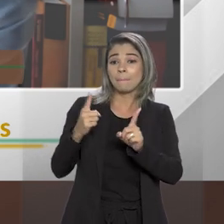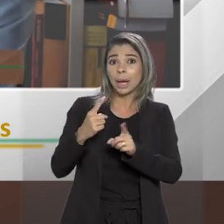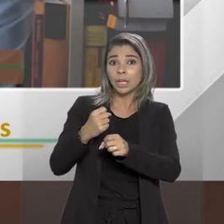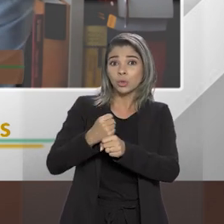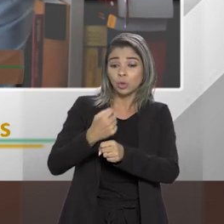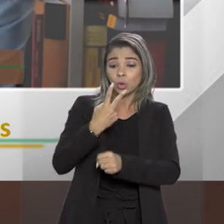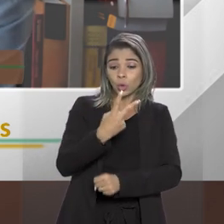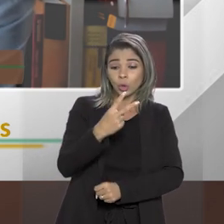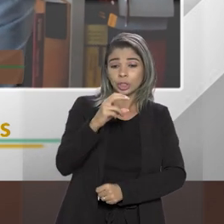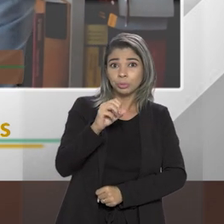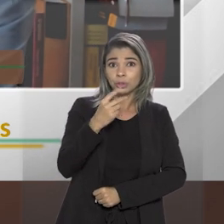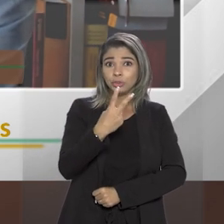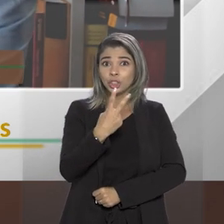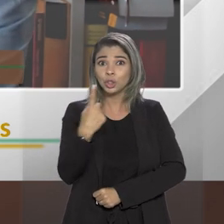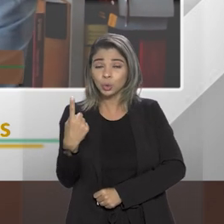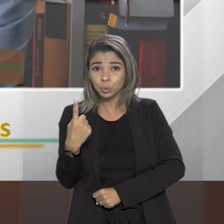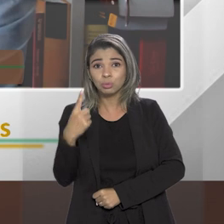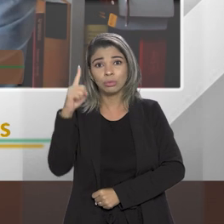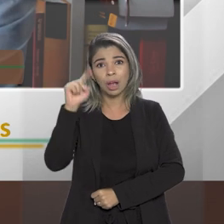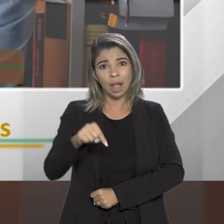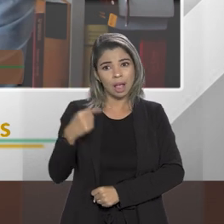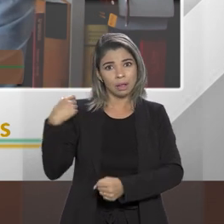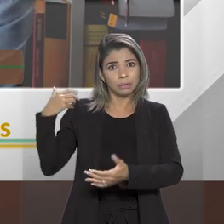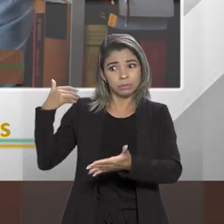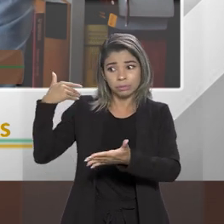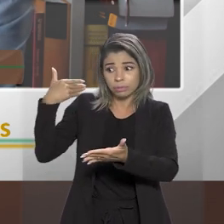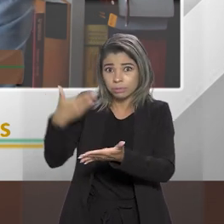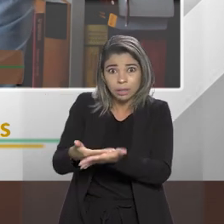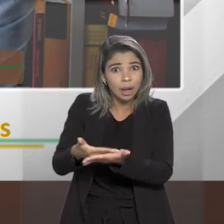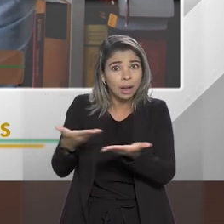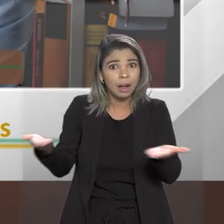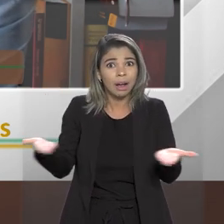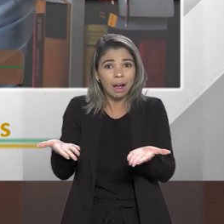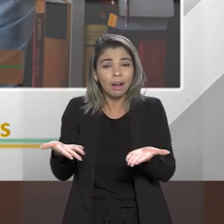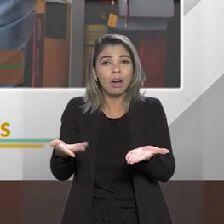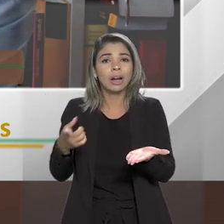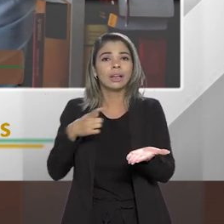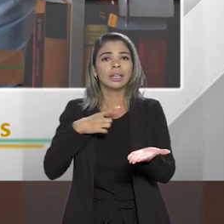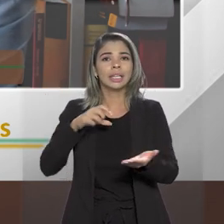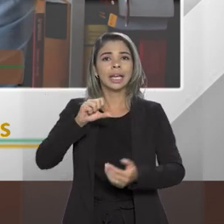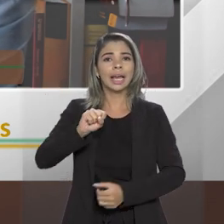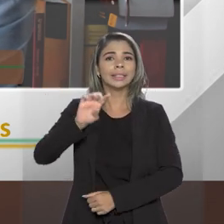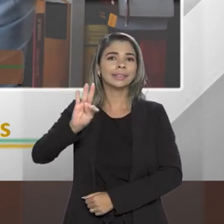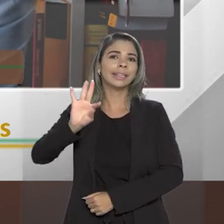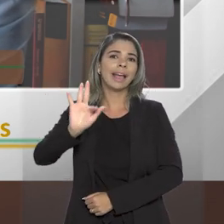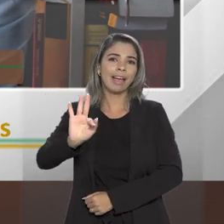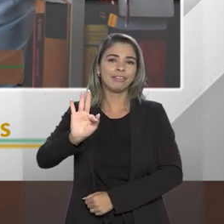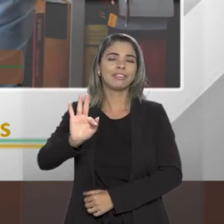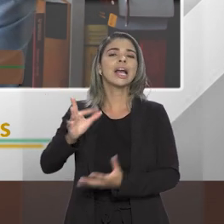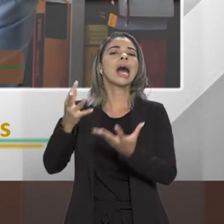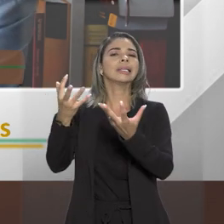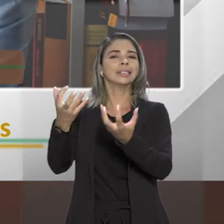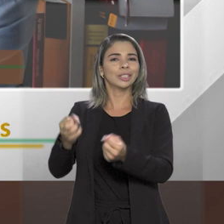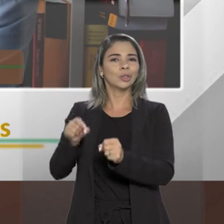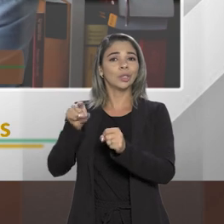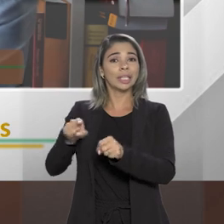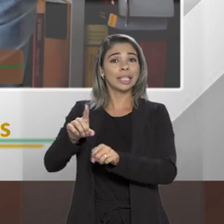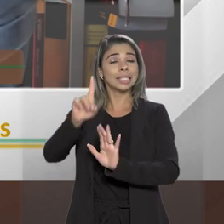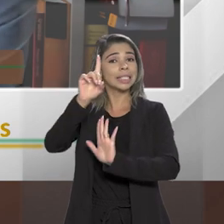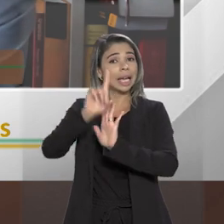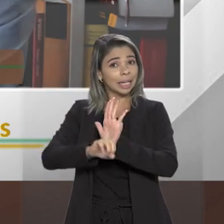2021, quase 60 anos depois, o Supremo Tribunal Federal reconheceu que esse decreto